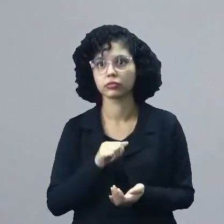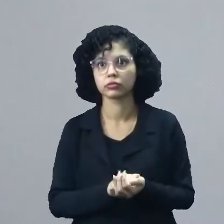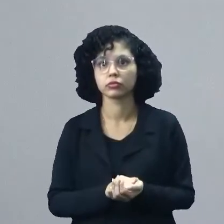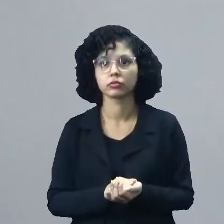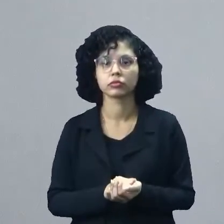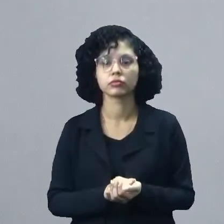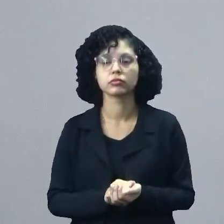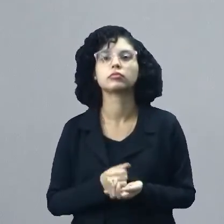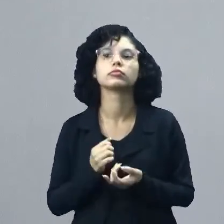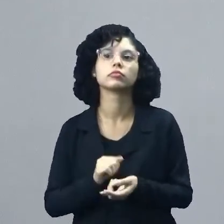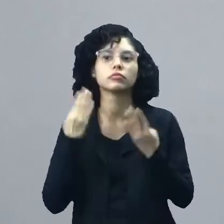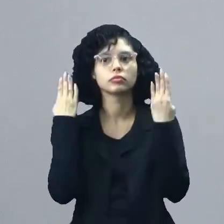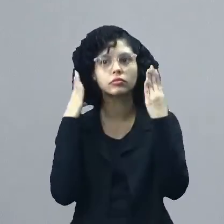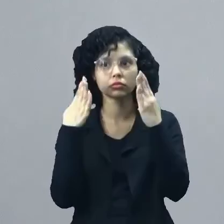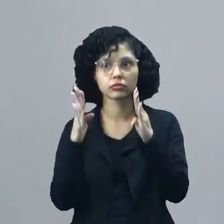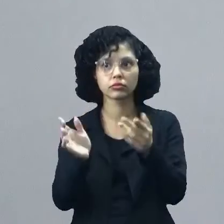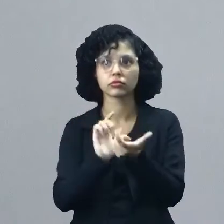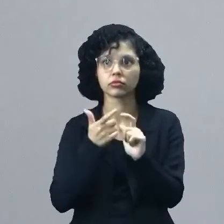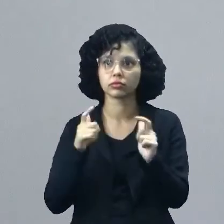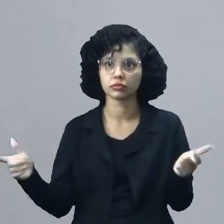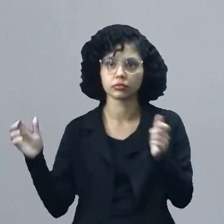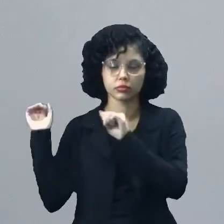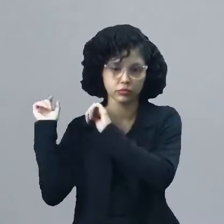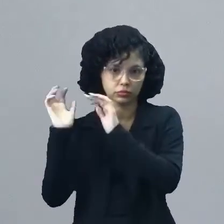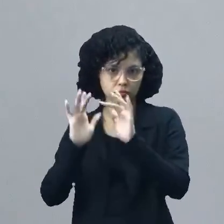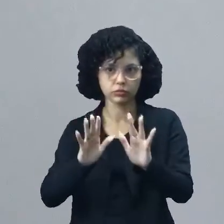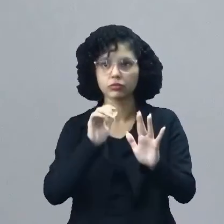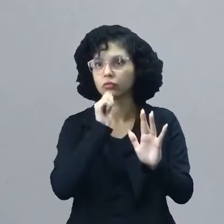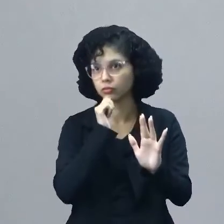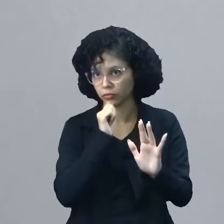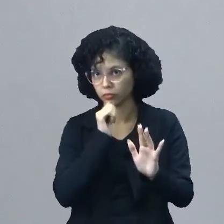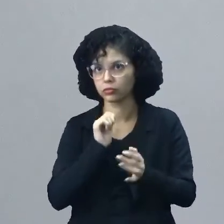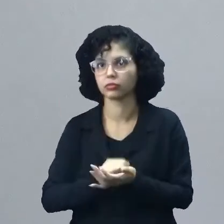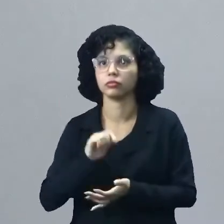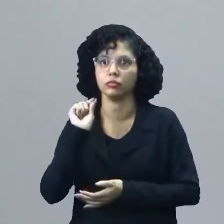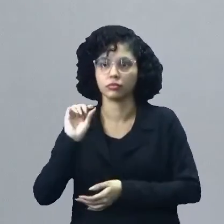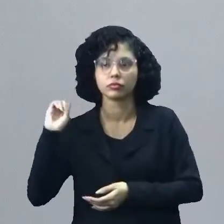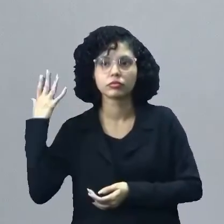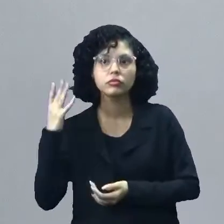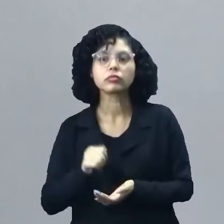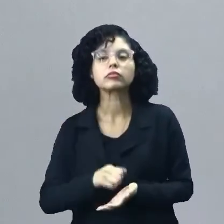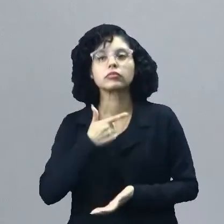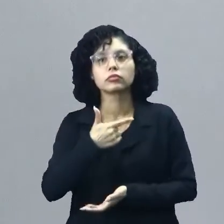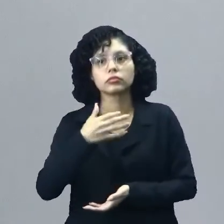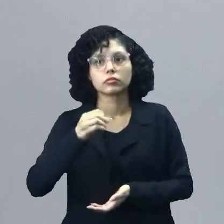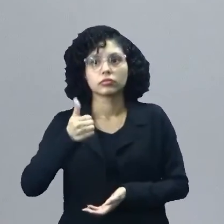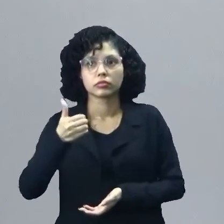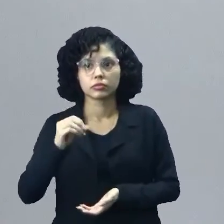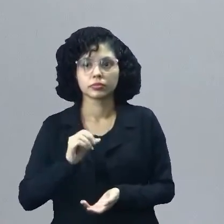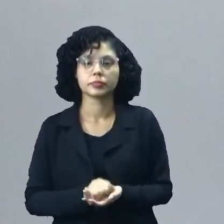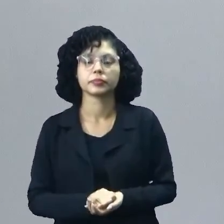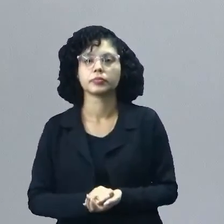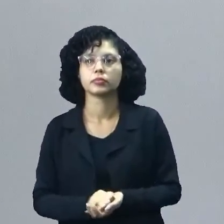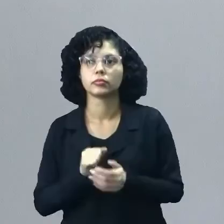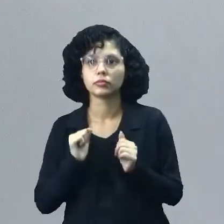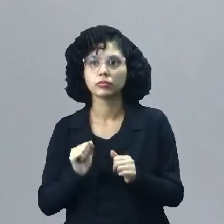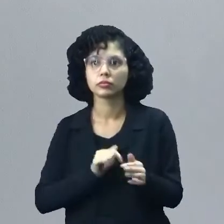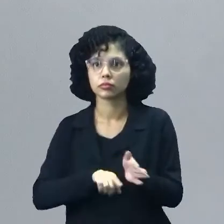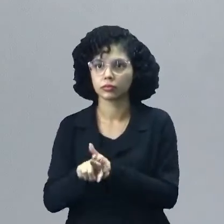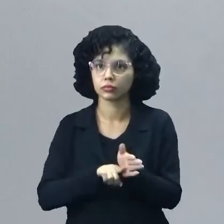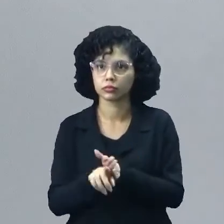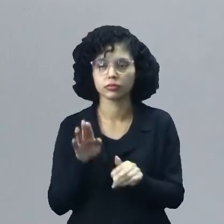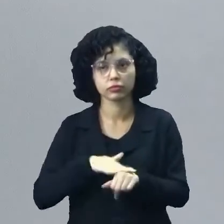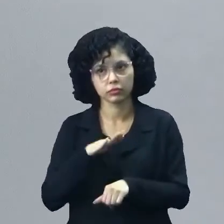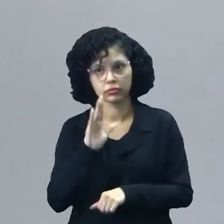de Brasileia, que recebeu um grande fluxo de haitianos. O que aconteceu lá em 2010, né? Vocês podem estar